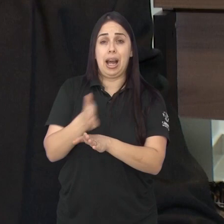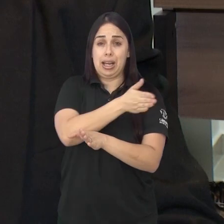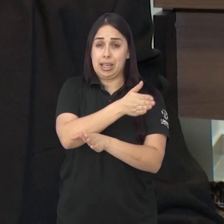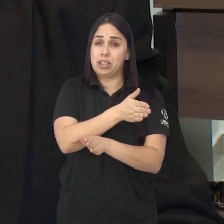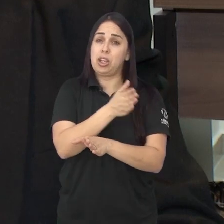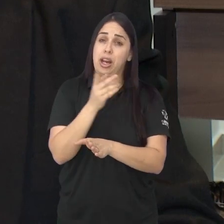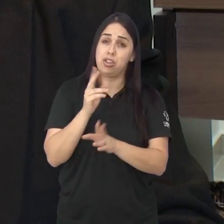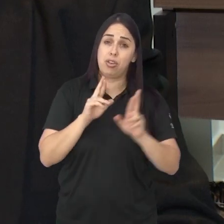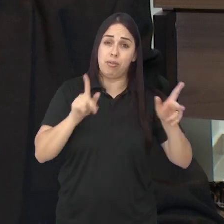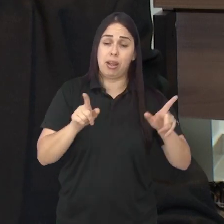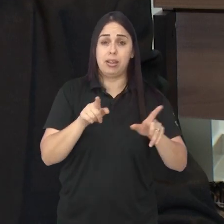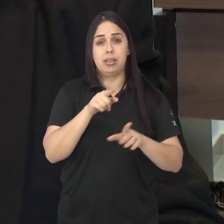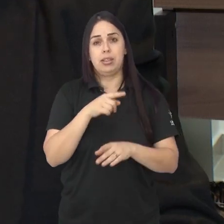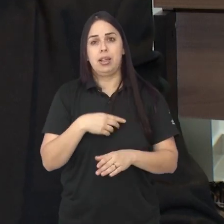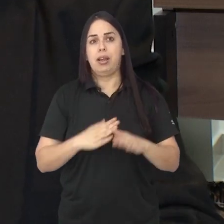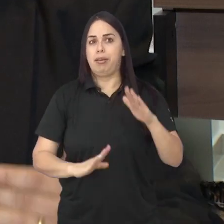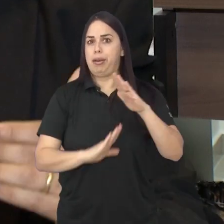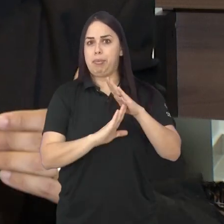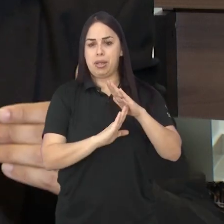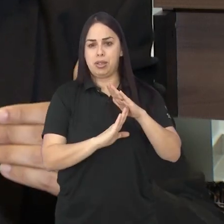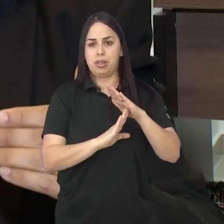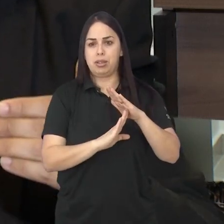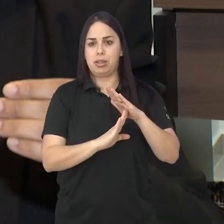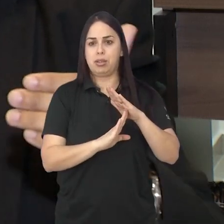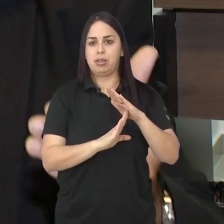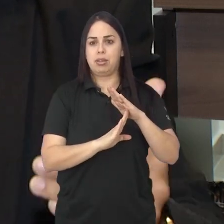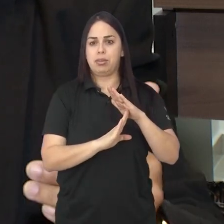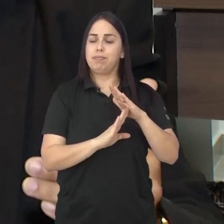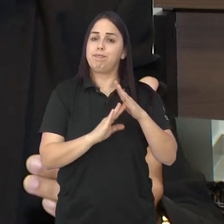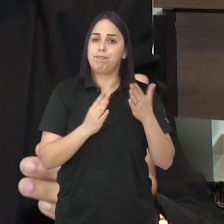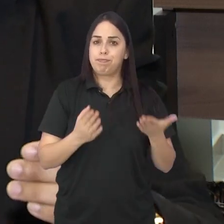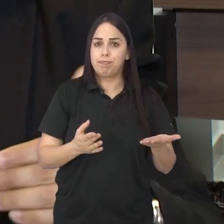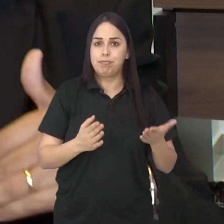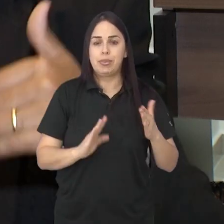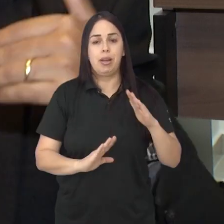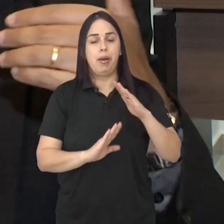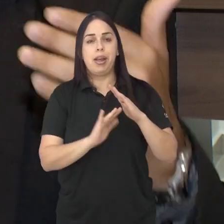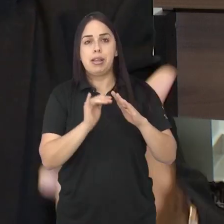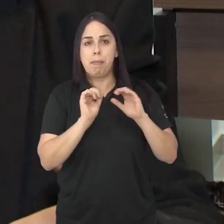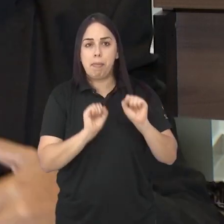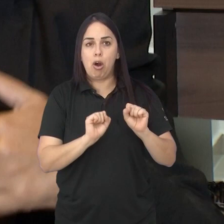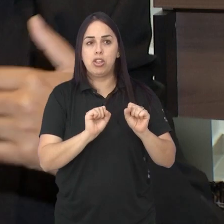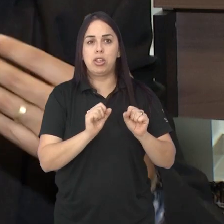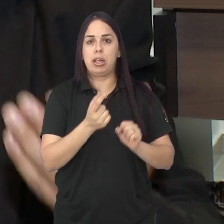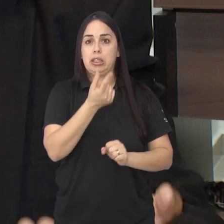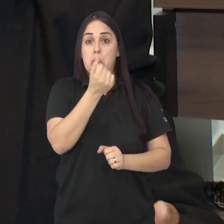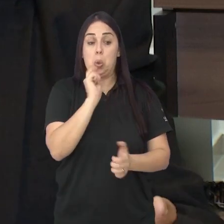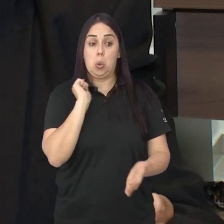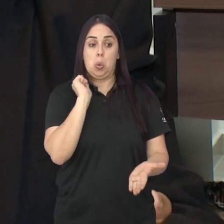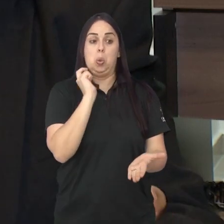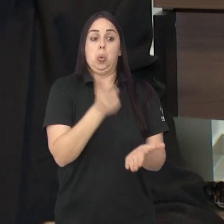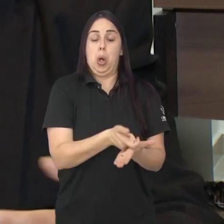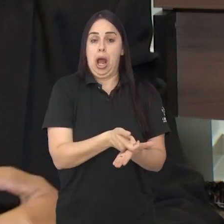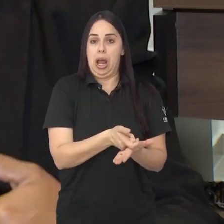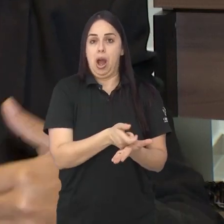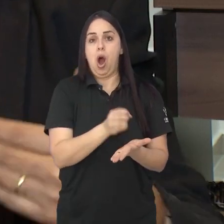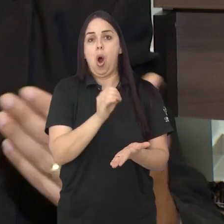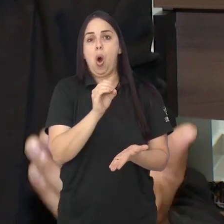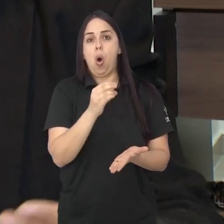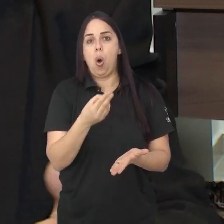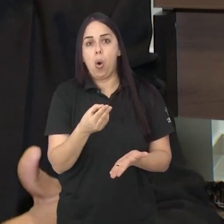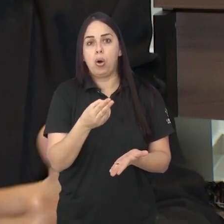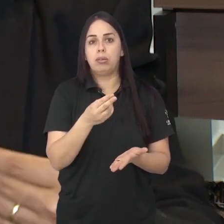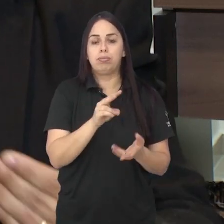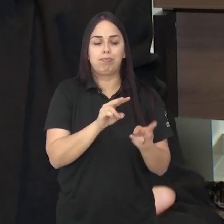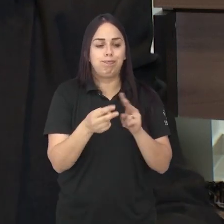era diferente antigamente, né? Antigamente, o limite era por operação, ou seja, ele poderia fazer muito mais valor no dia, mas ele